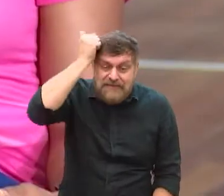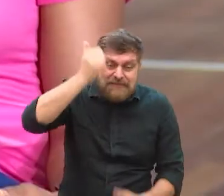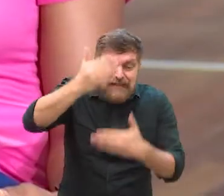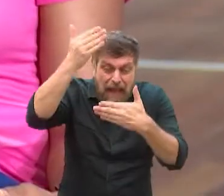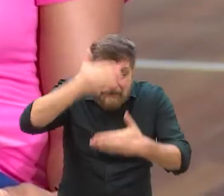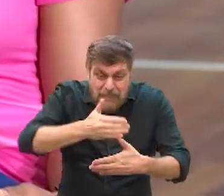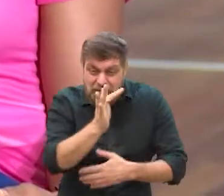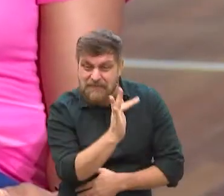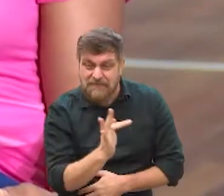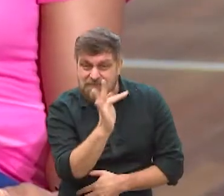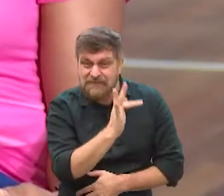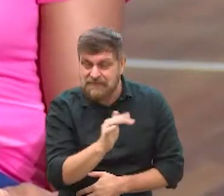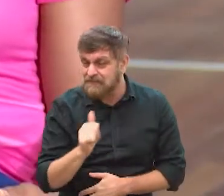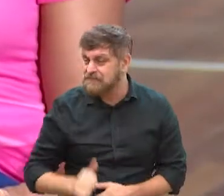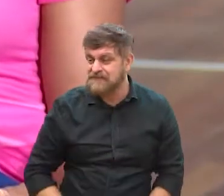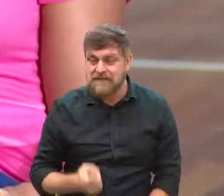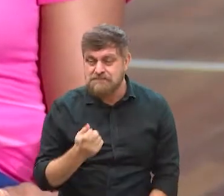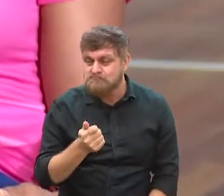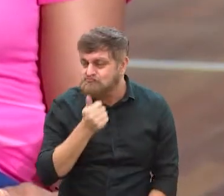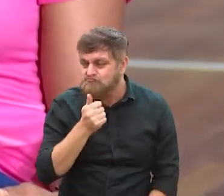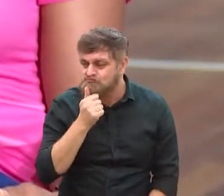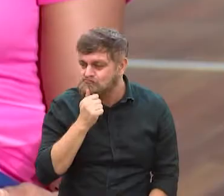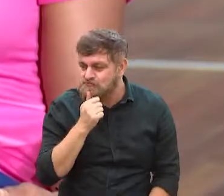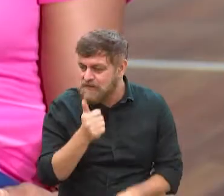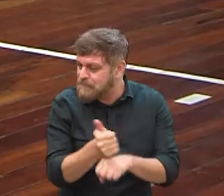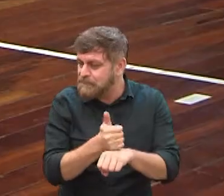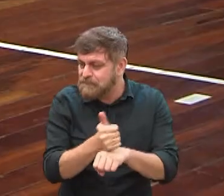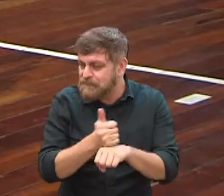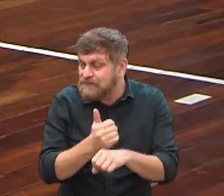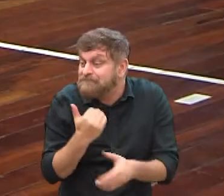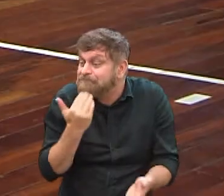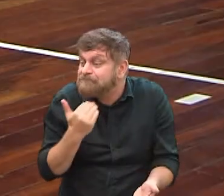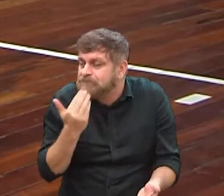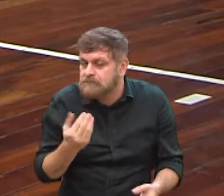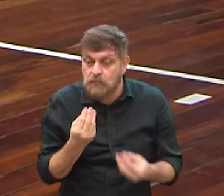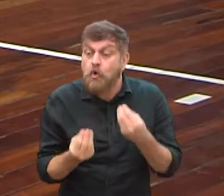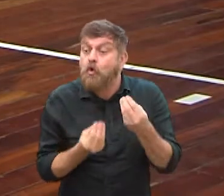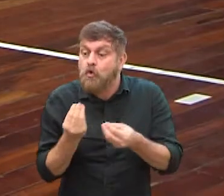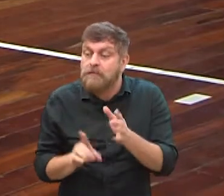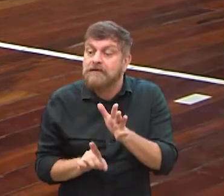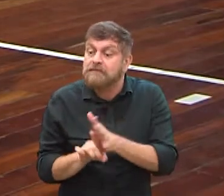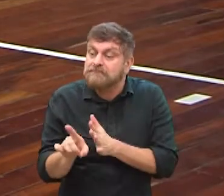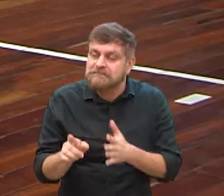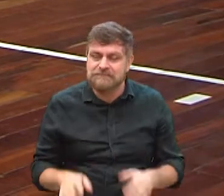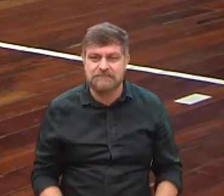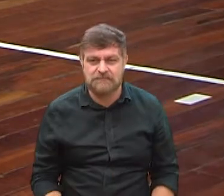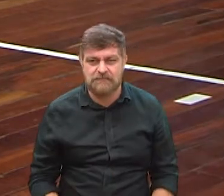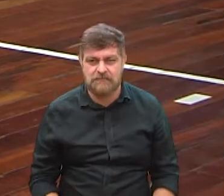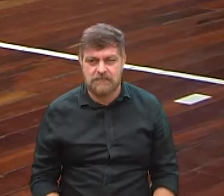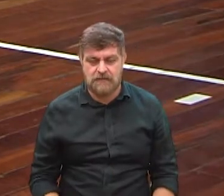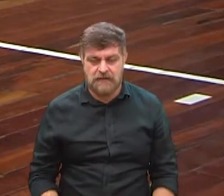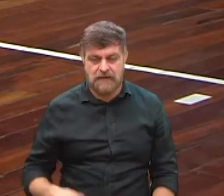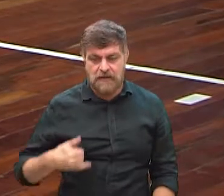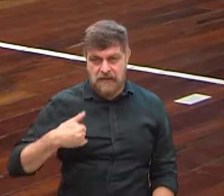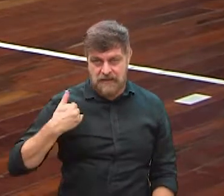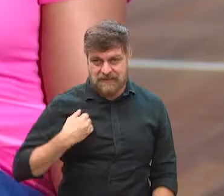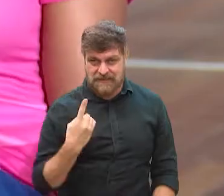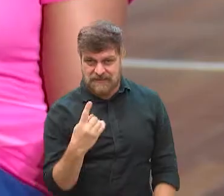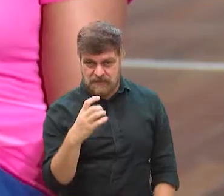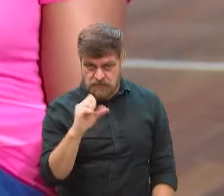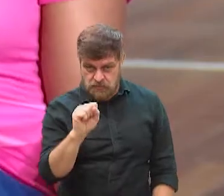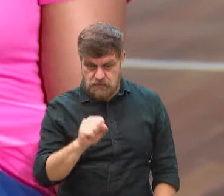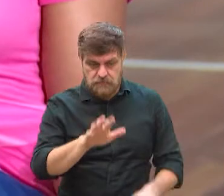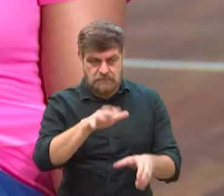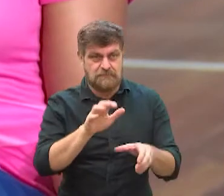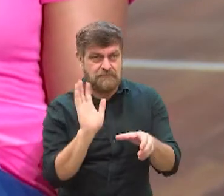vestibular, e você não estava em equipe profissional. Não. Como é que foi isso na sua cabeça para você? Por incrível que pareça, com 18 anos eu parei